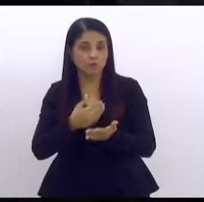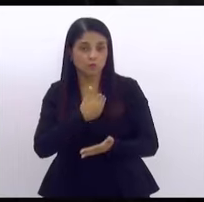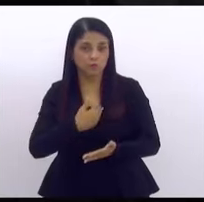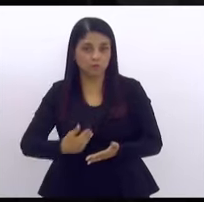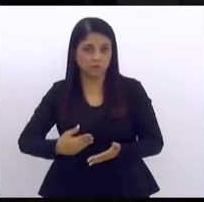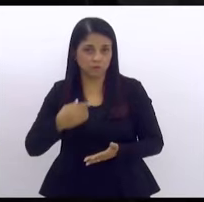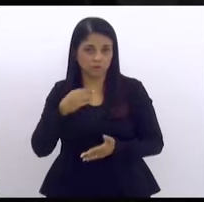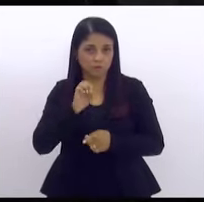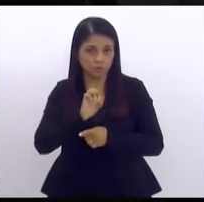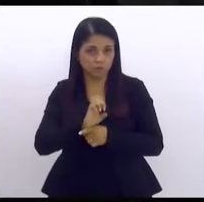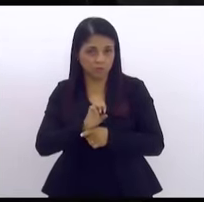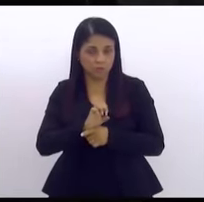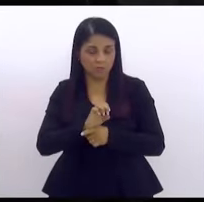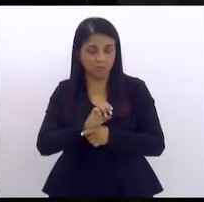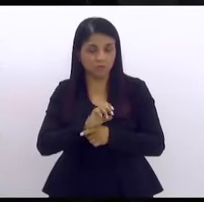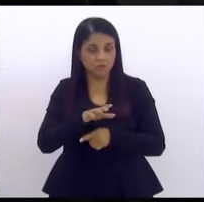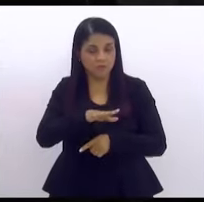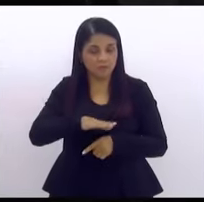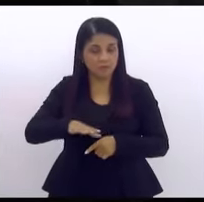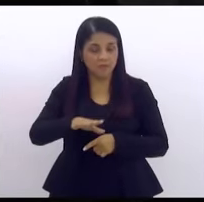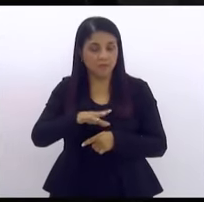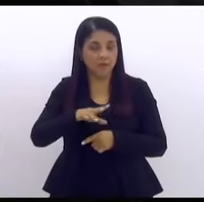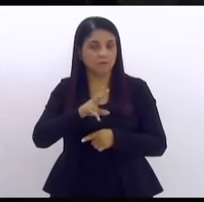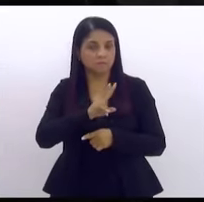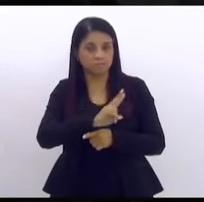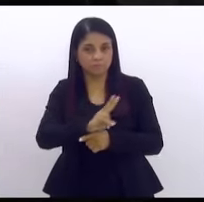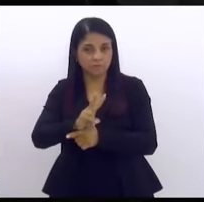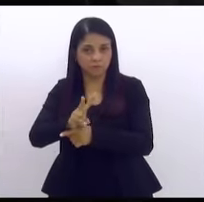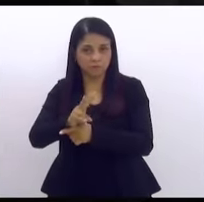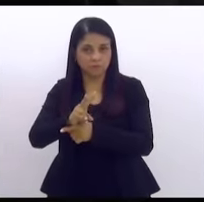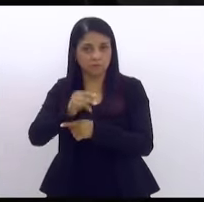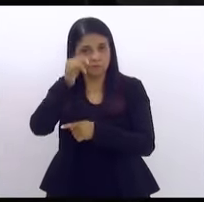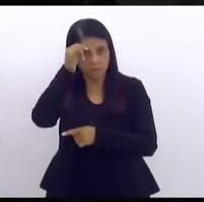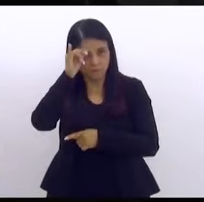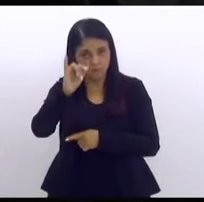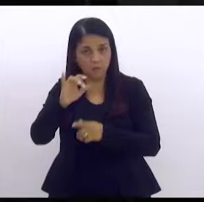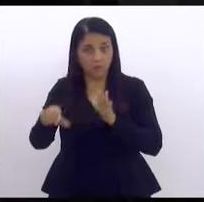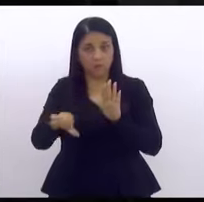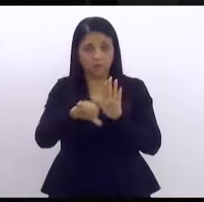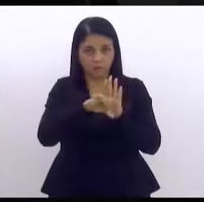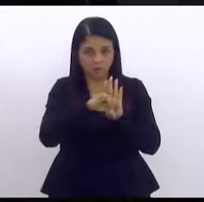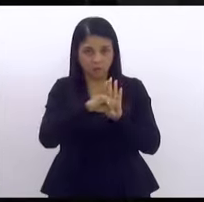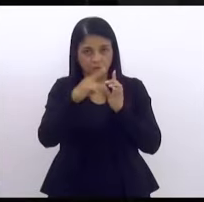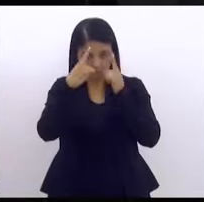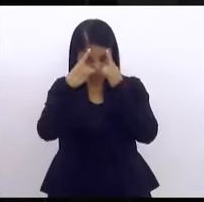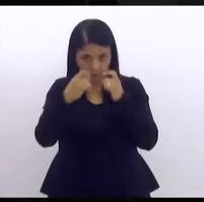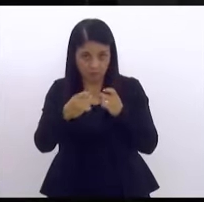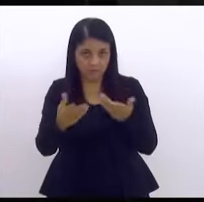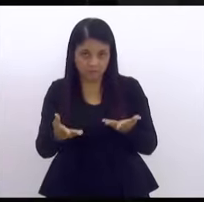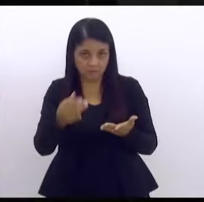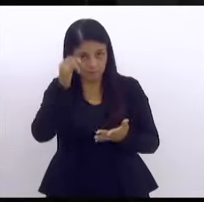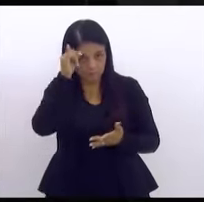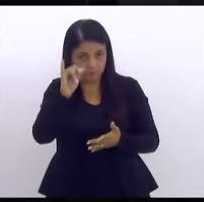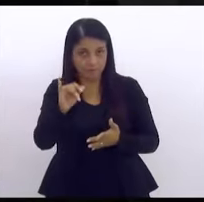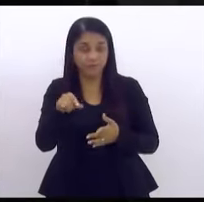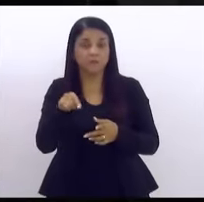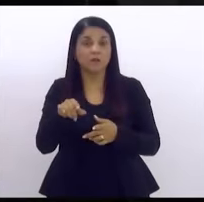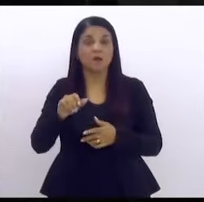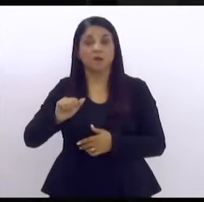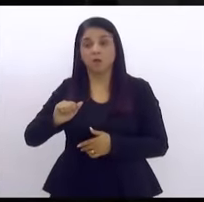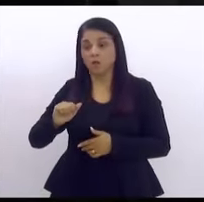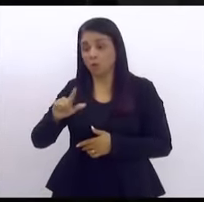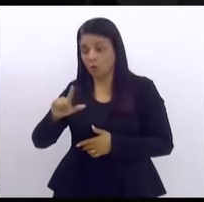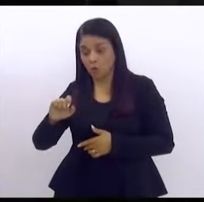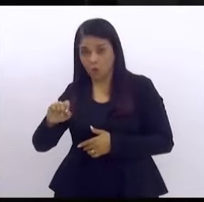investigação, prevenção do crime e da violência. A LOA de 2024, para vocês terem uma ideia, prevê